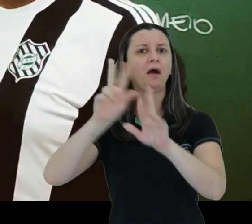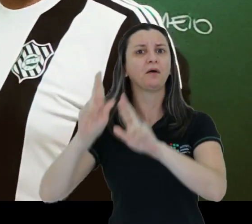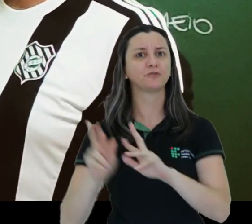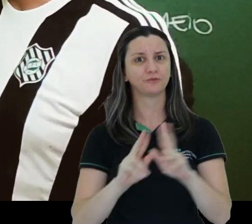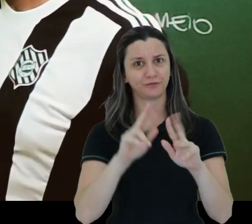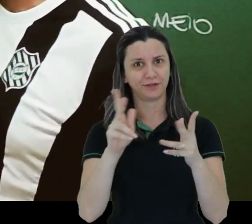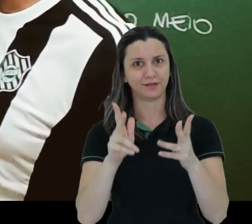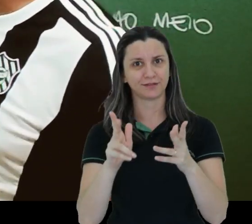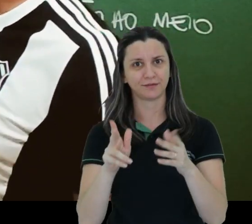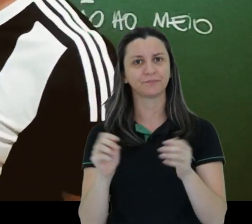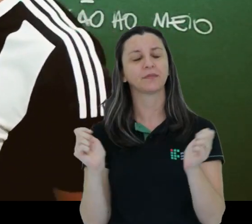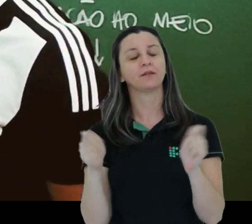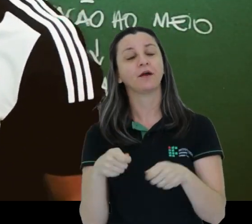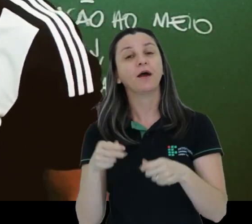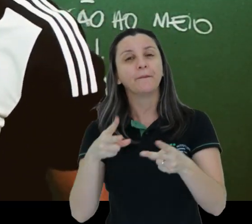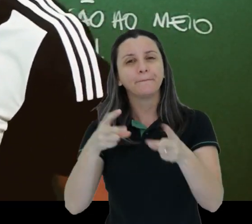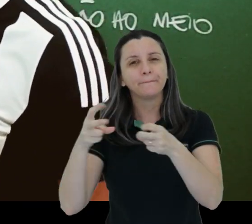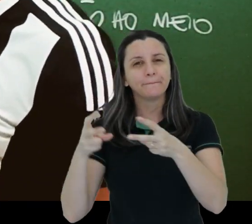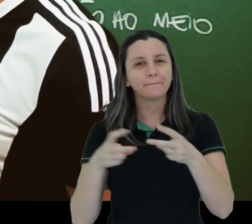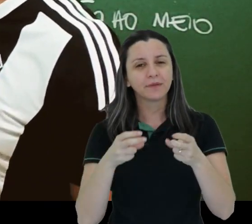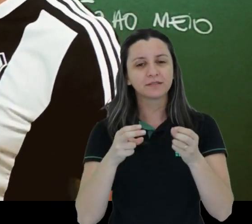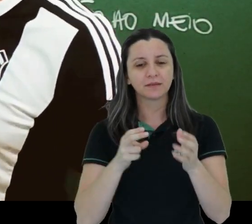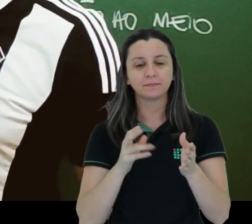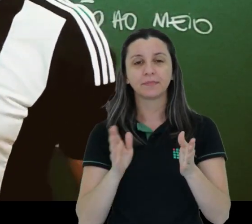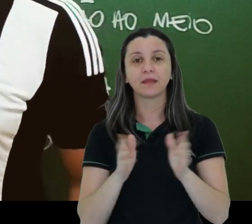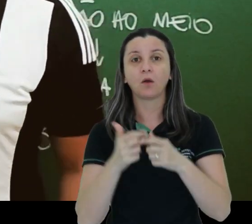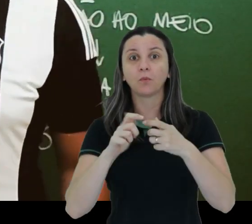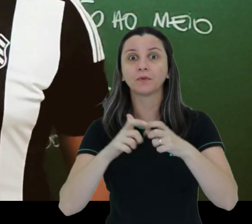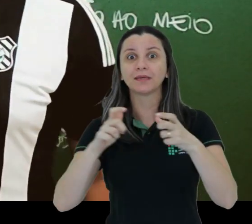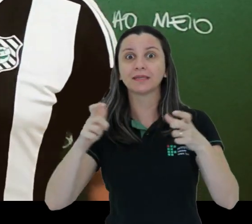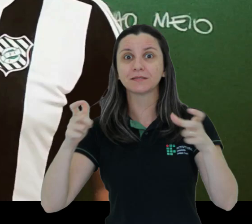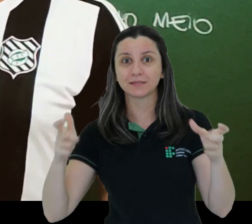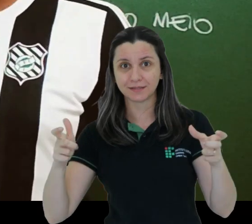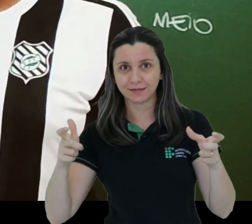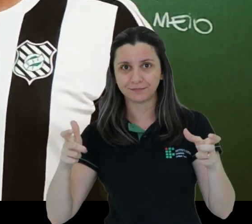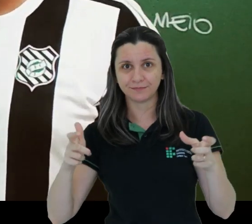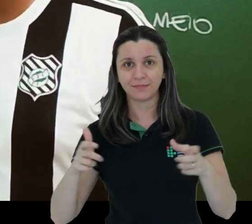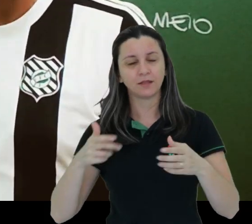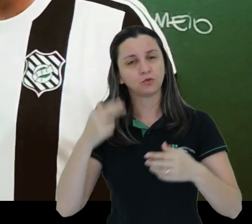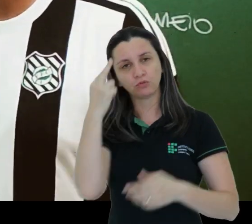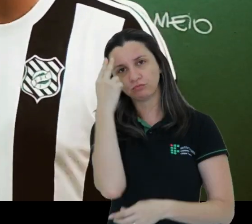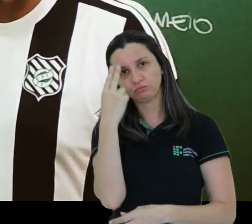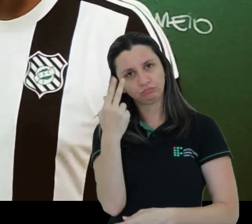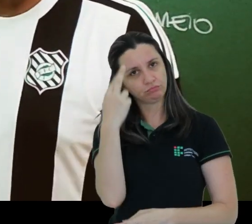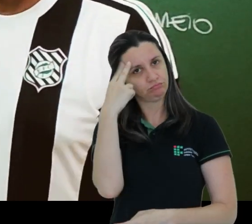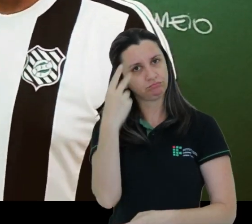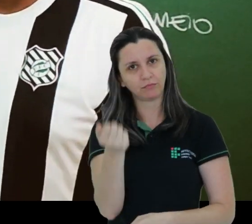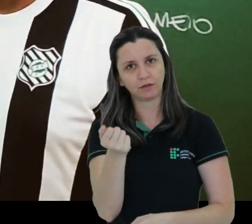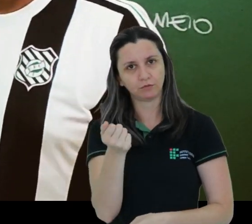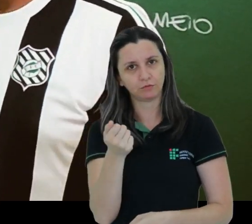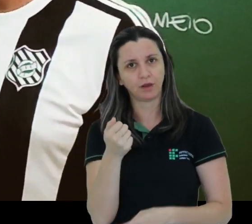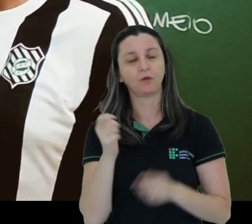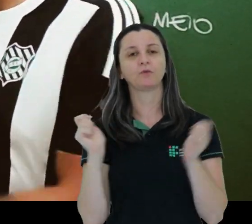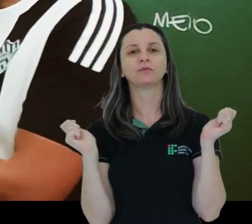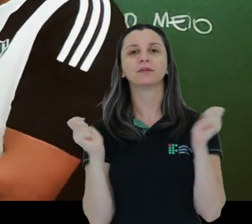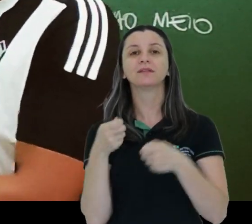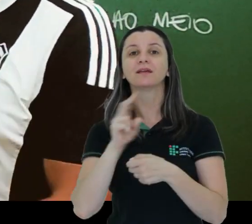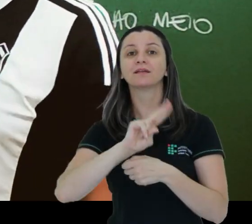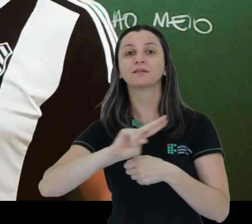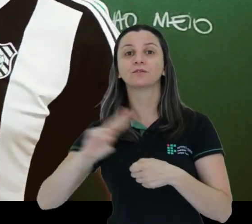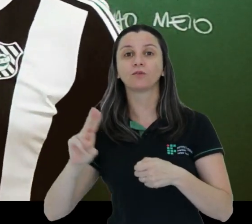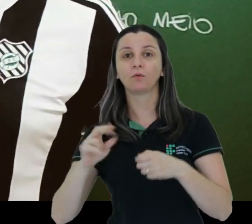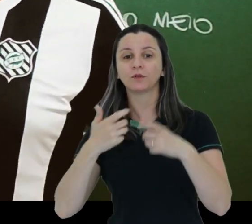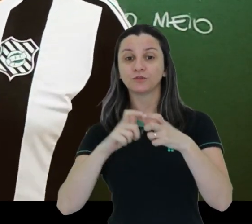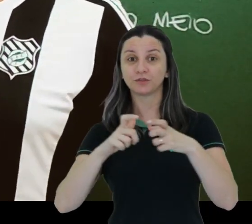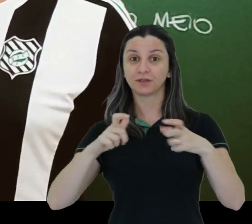diferença entre eles? E com isso eu vou ter então acesso ao crescimento natural, que pode